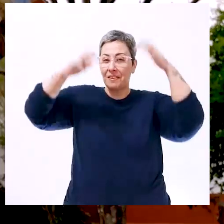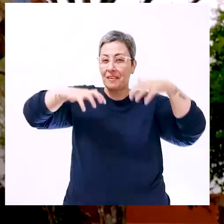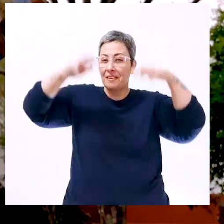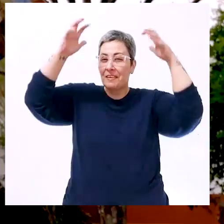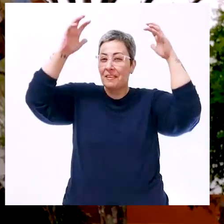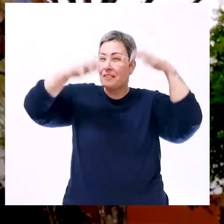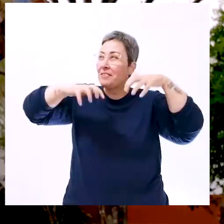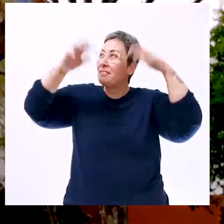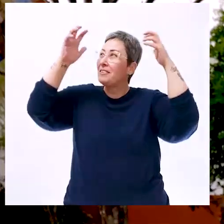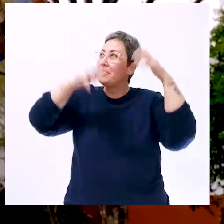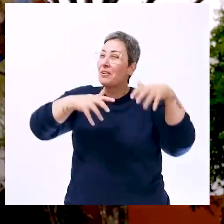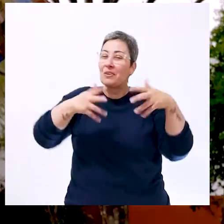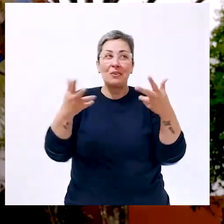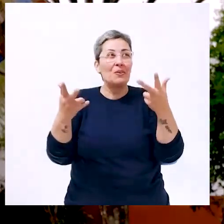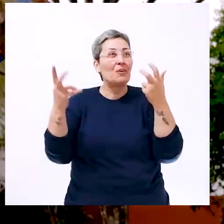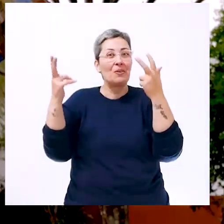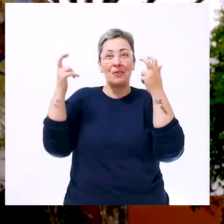Olha a